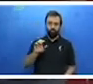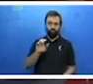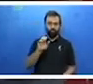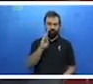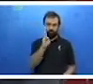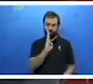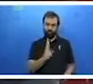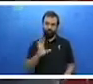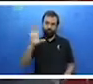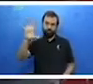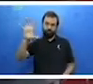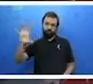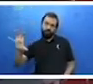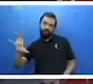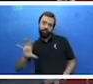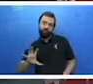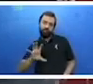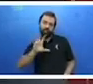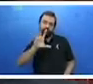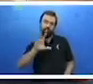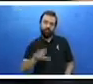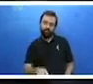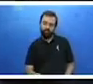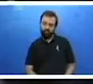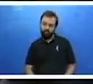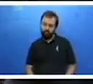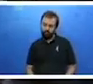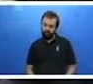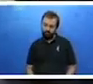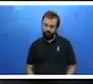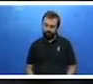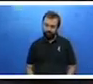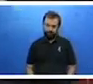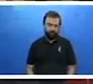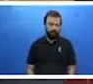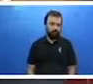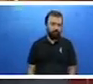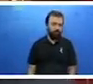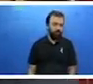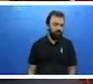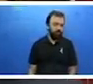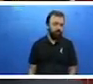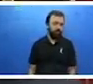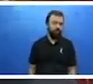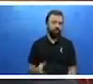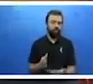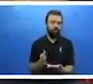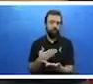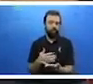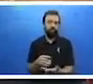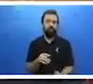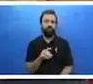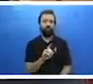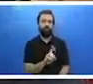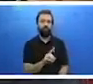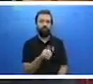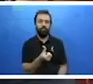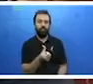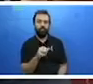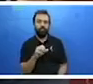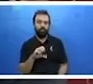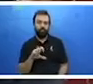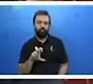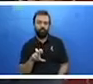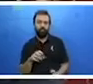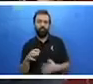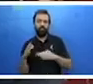já estudamos as regiões, lembram? Agora nós vamos ver um pouquinho mais sobre ela. Vamos fazer a página 165 até a